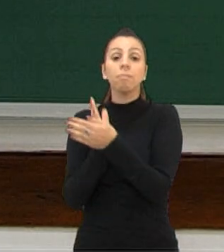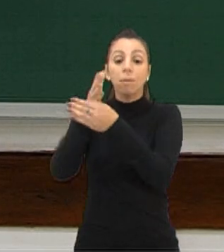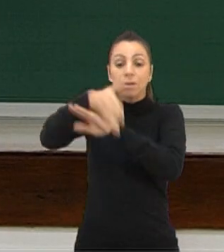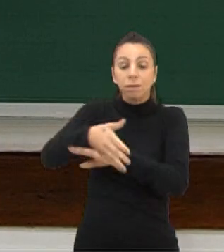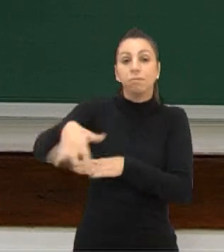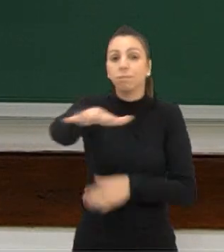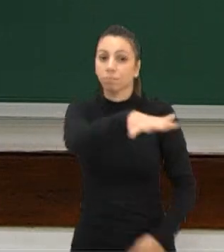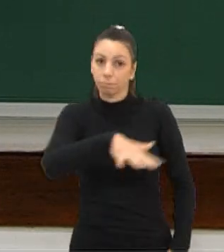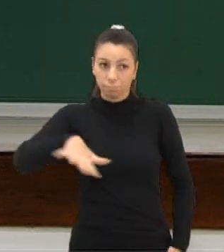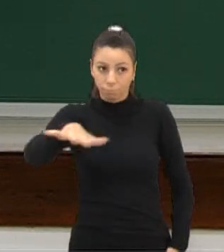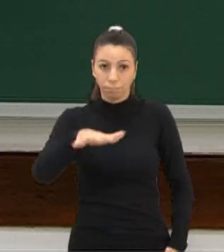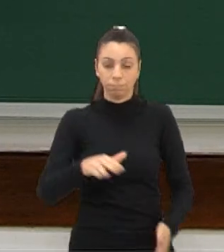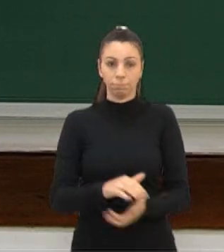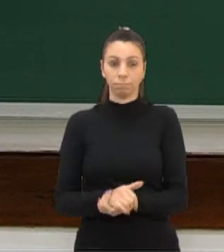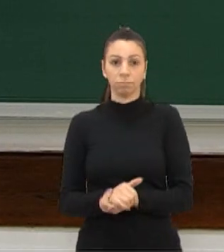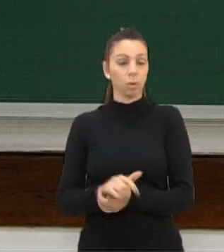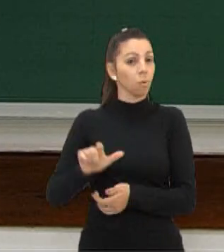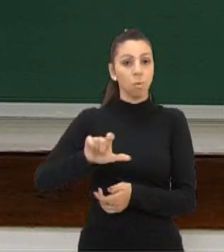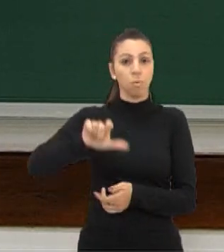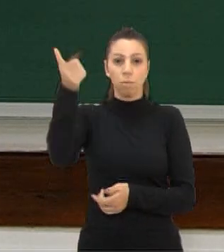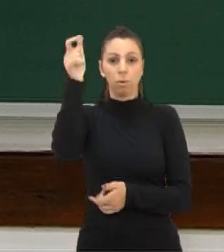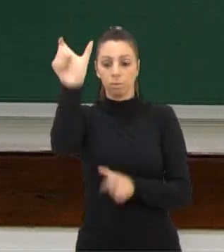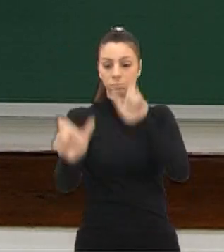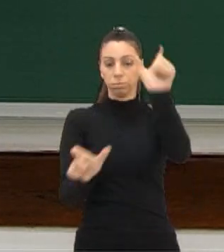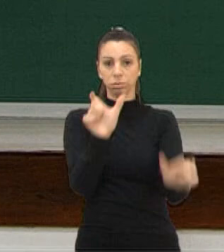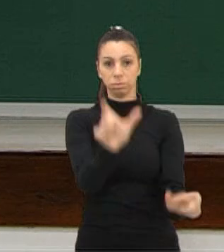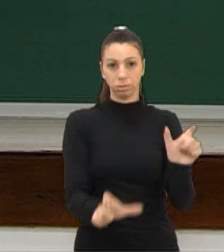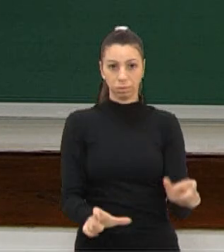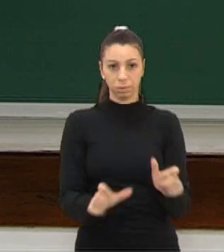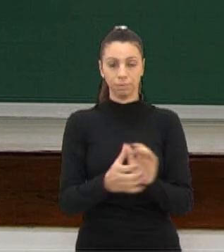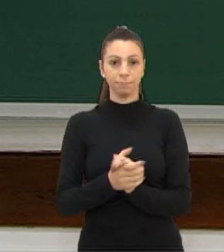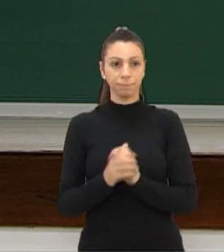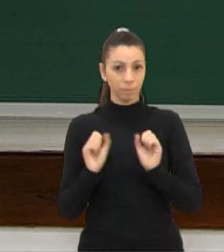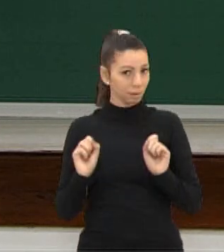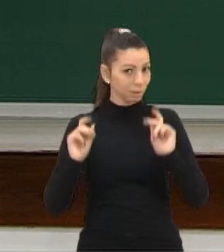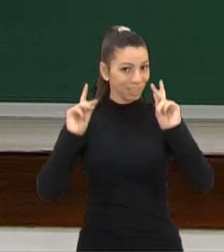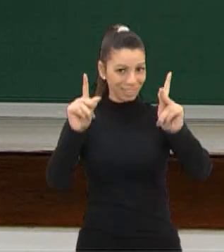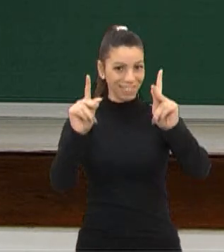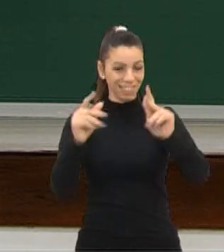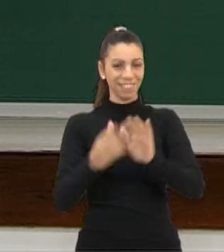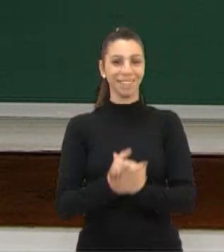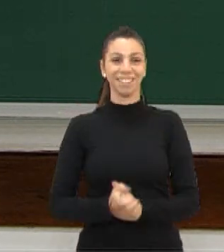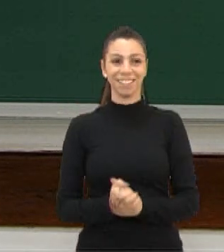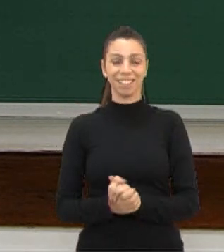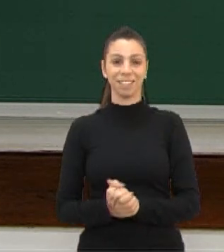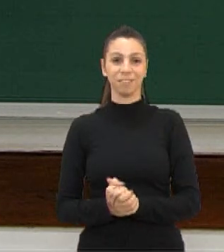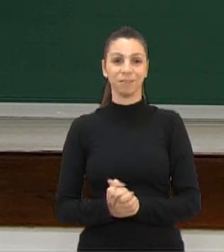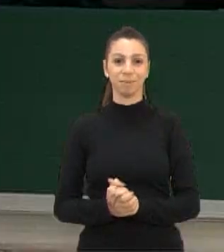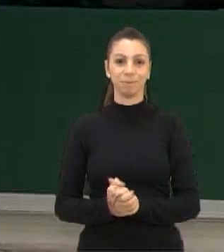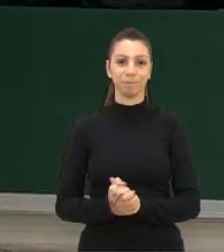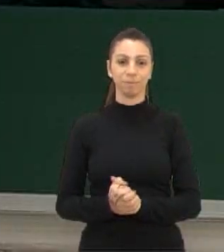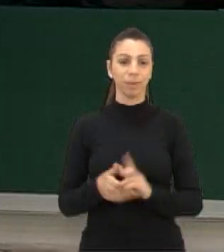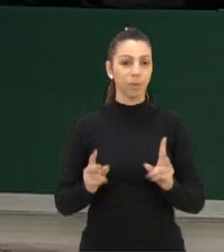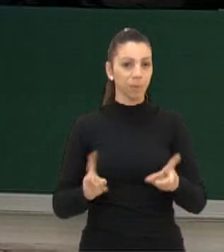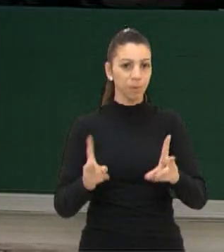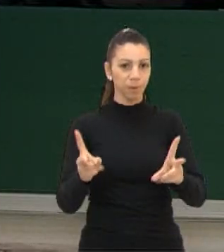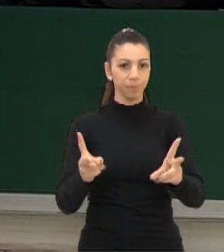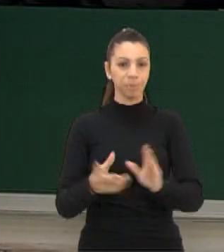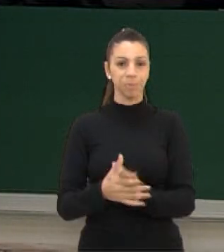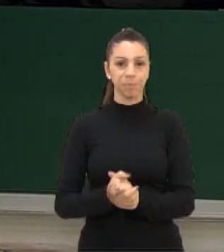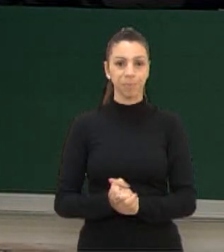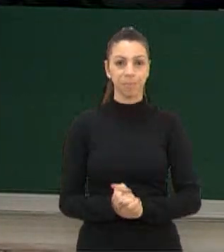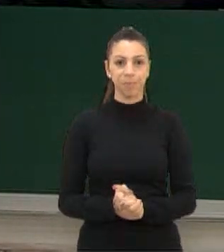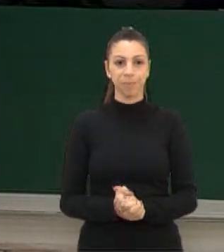participar com outros seres humanos. Tá ótimo? Vamos dar sequência aqui?